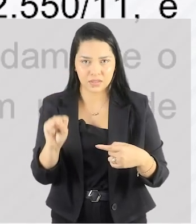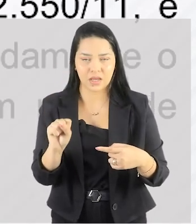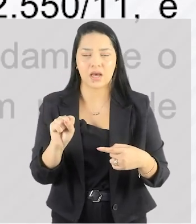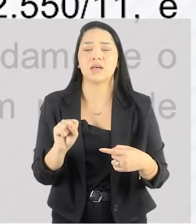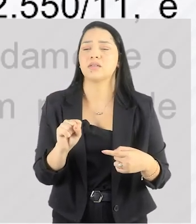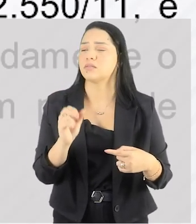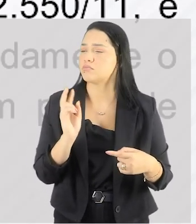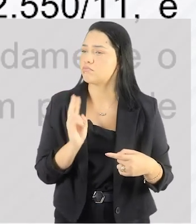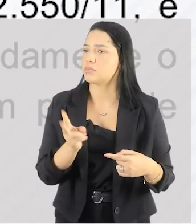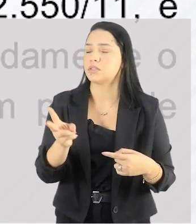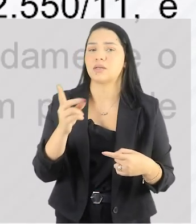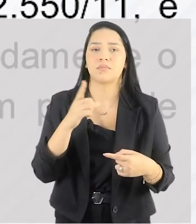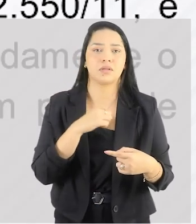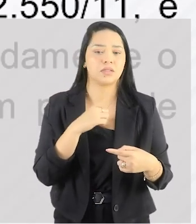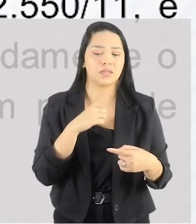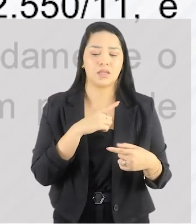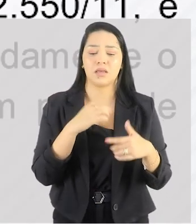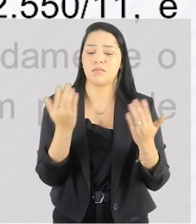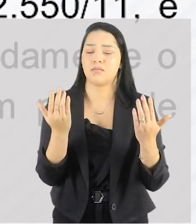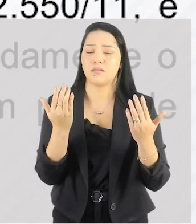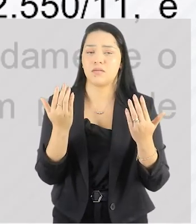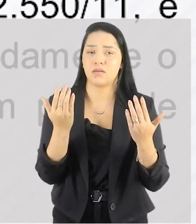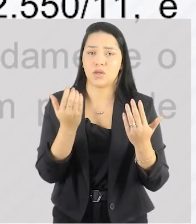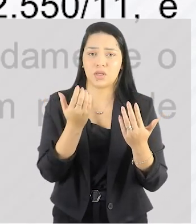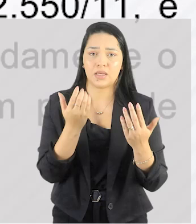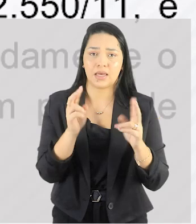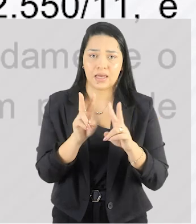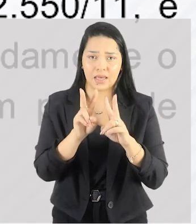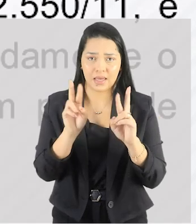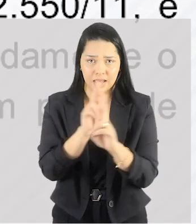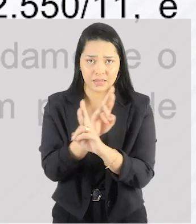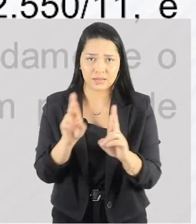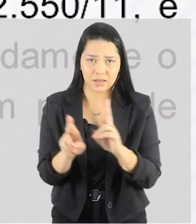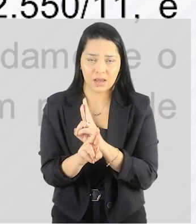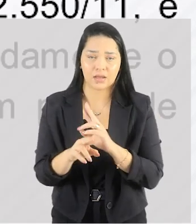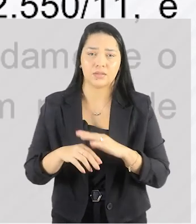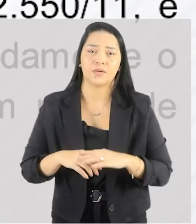Cai direto questões envolvendo frações. Então, vem comigo.